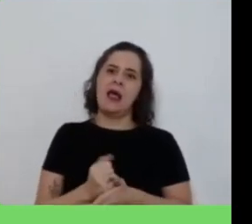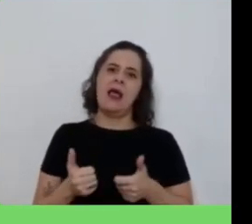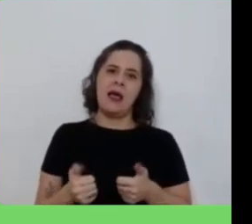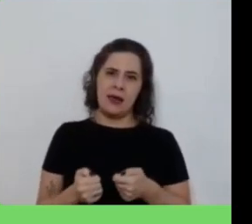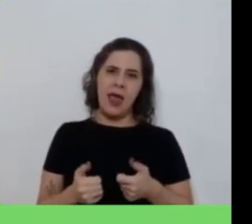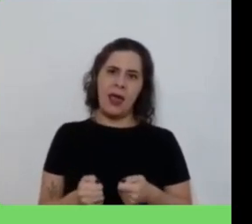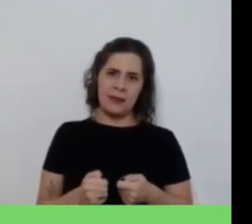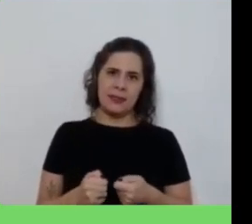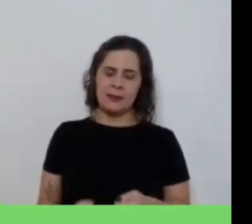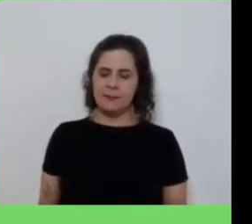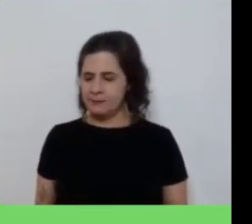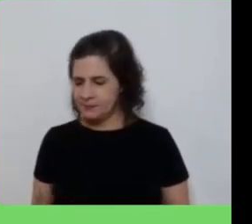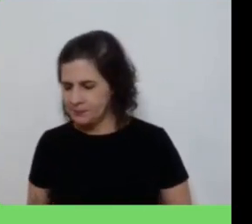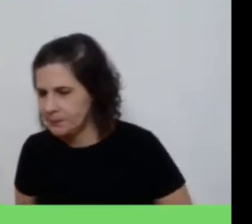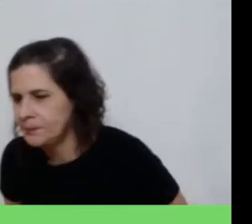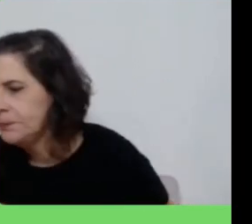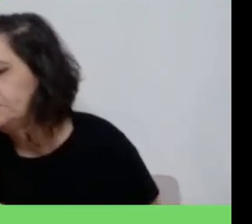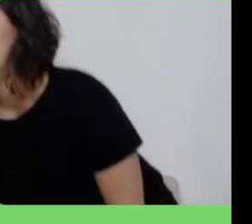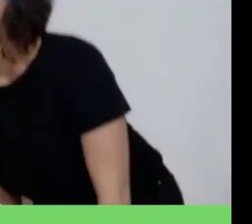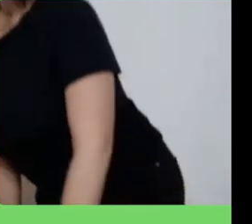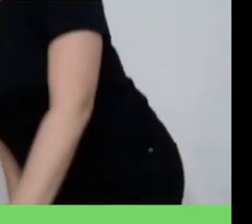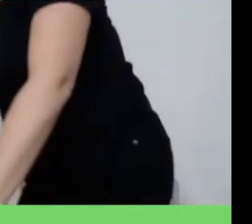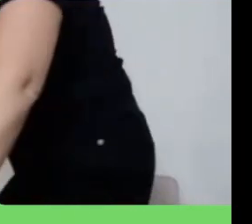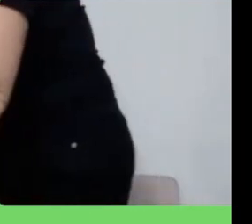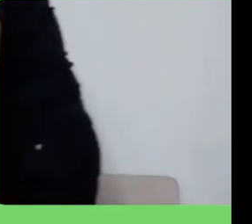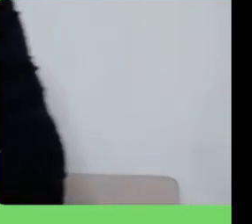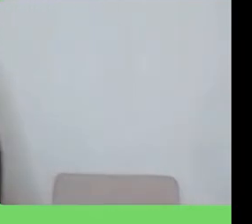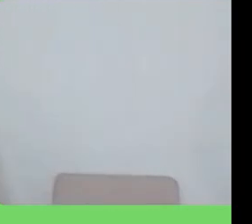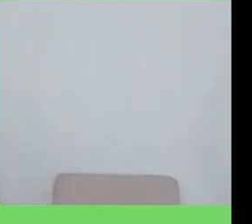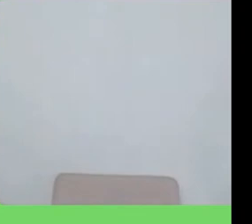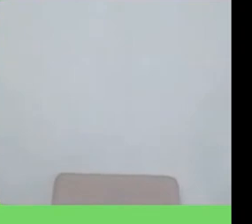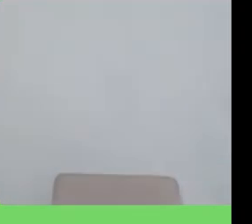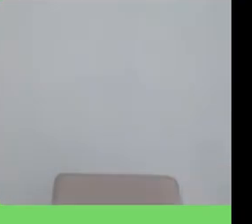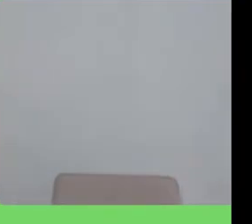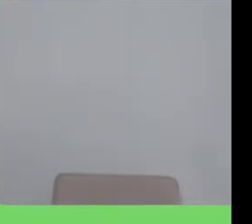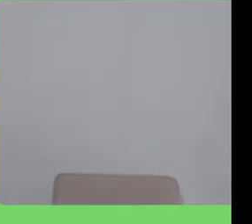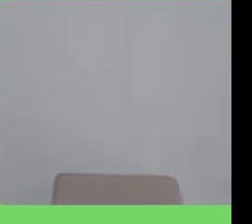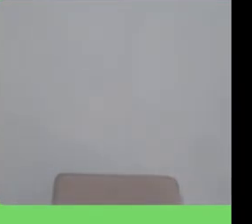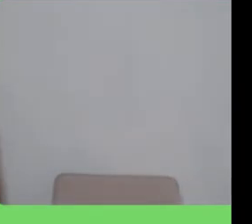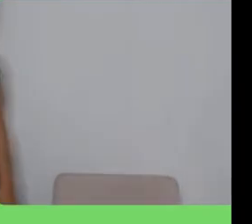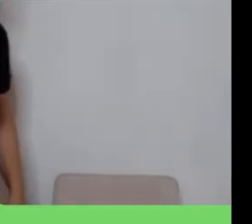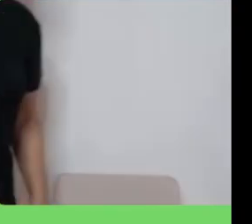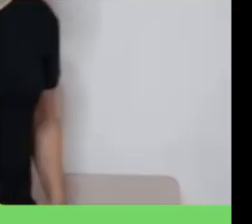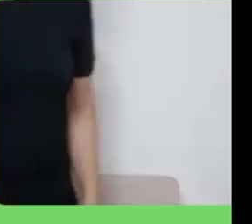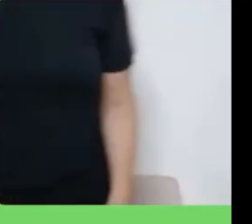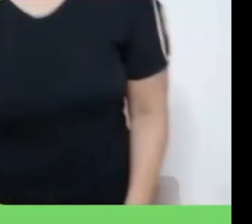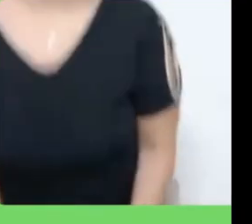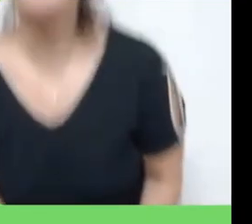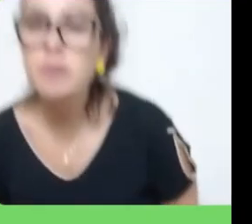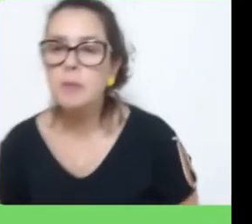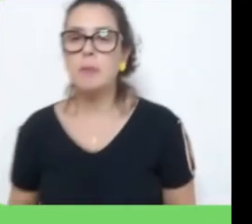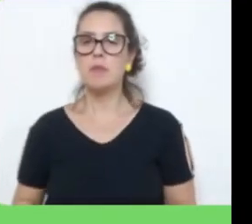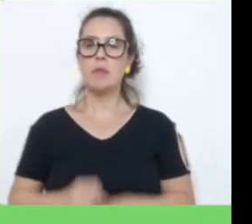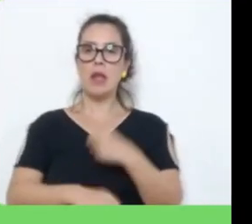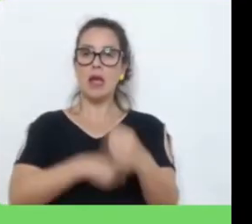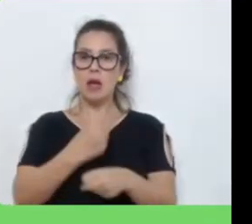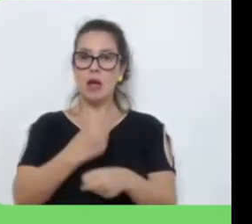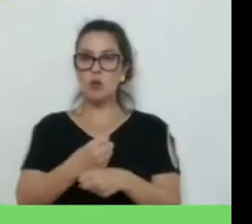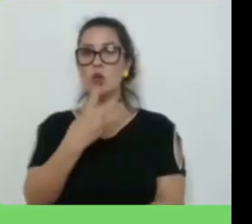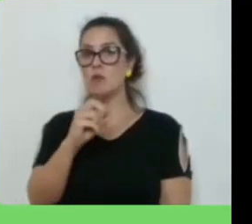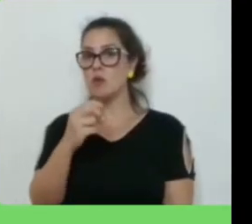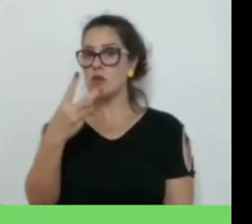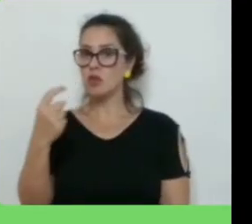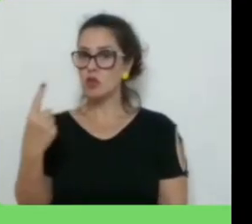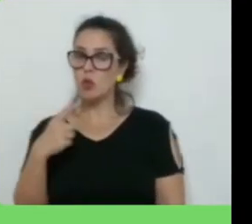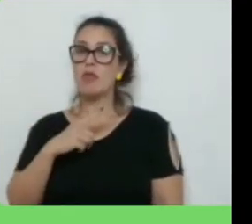ano de 2021 o jogo domínios Café da gazeus games que é publicado pela Netflix